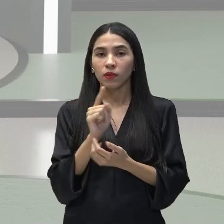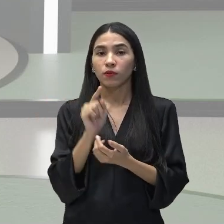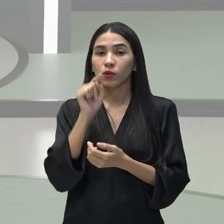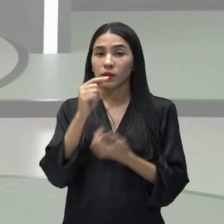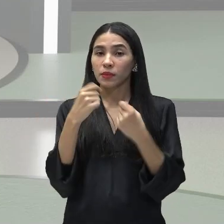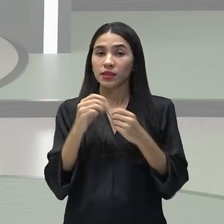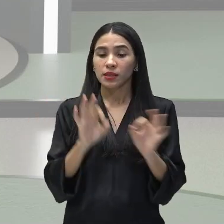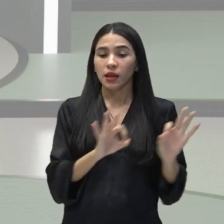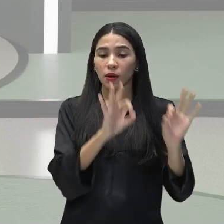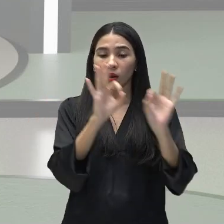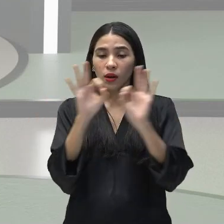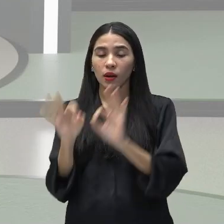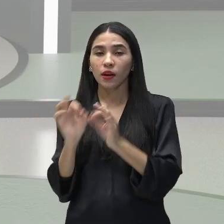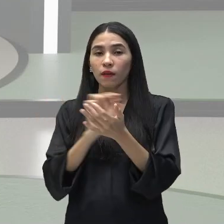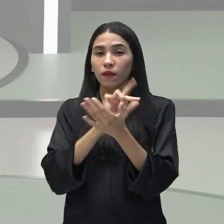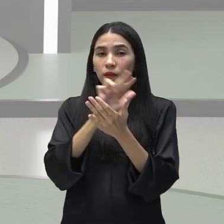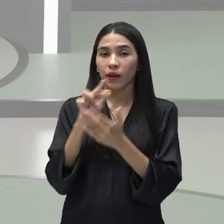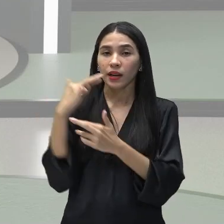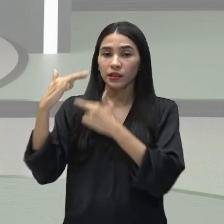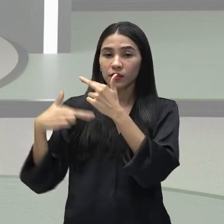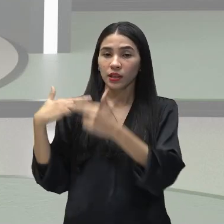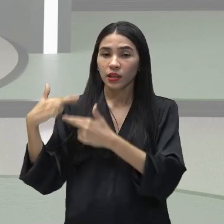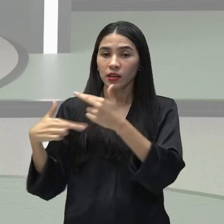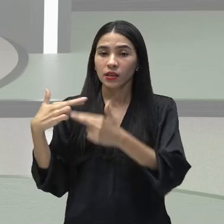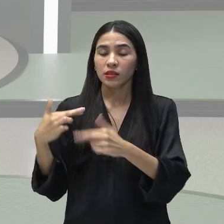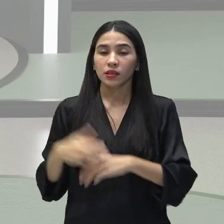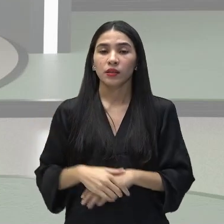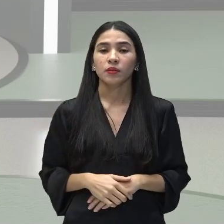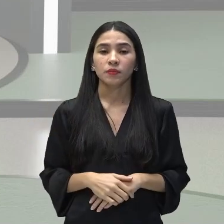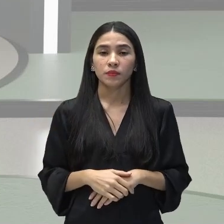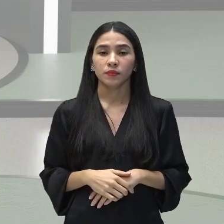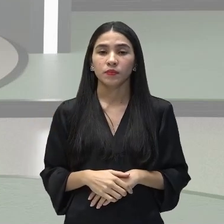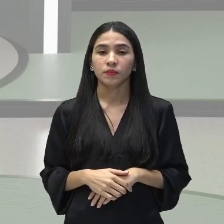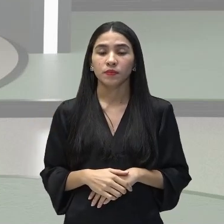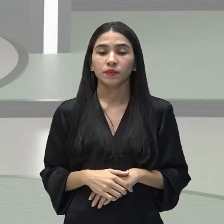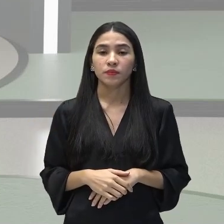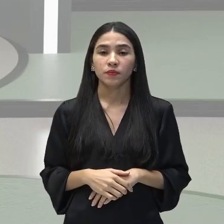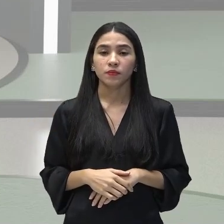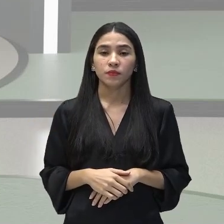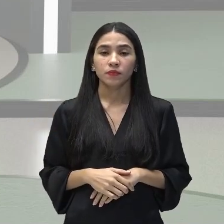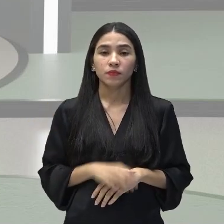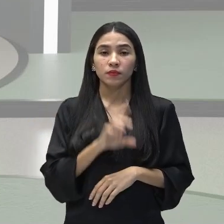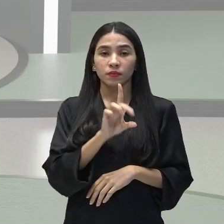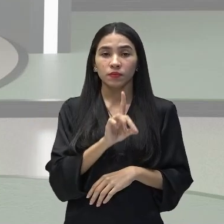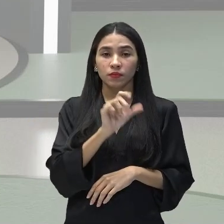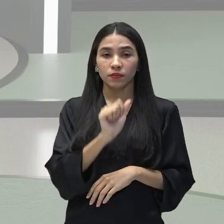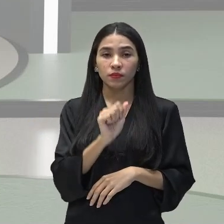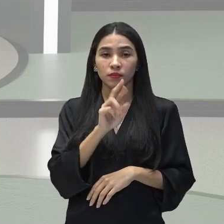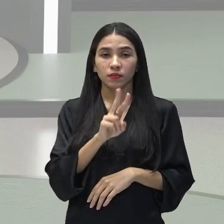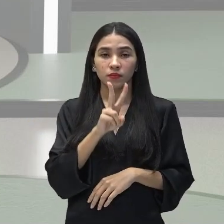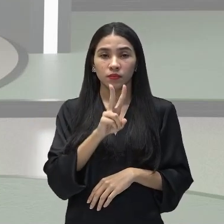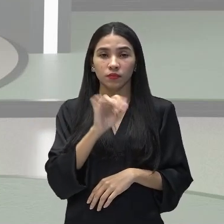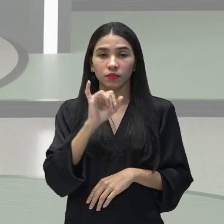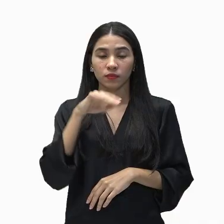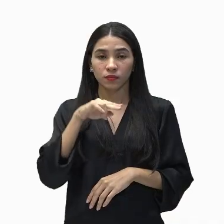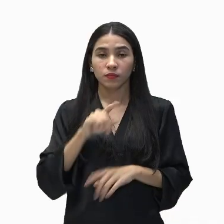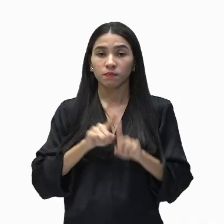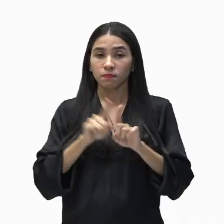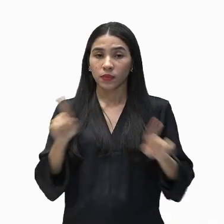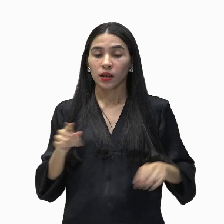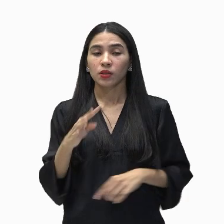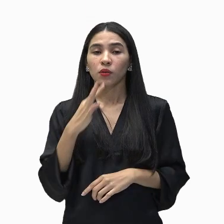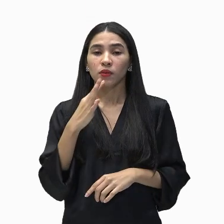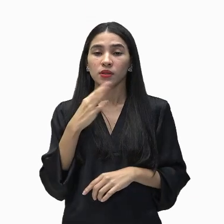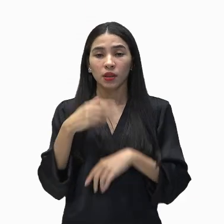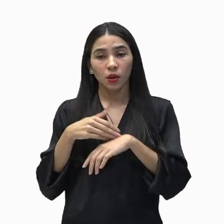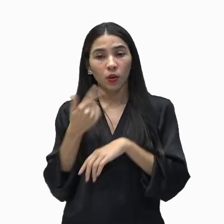gerações. E quem tem o mérito da descoberta dessa característica é o Darwin. Mas vamos conhecer também uma